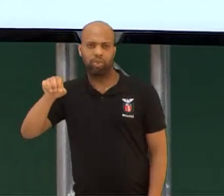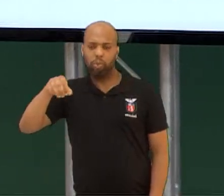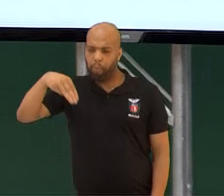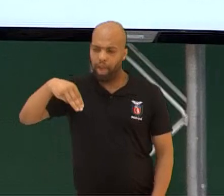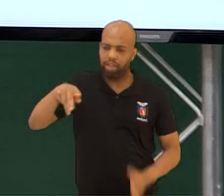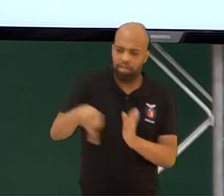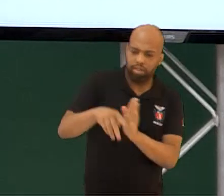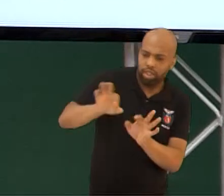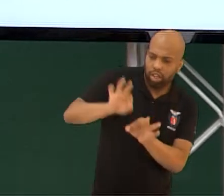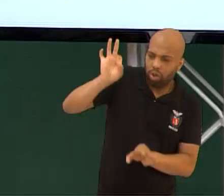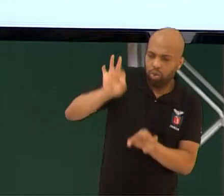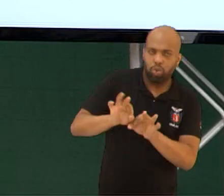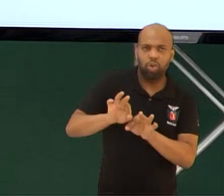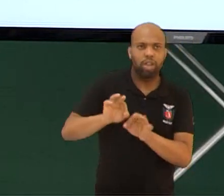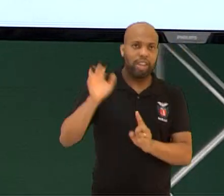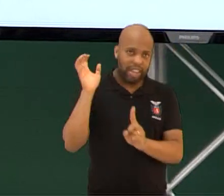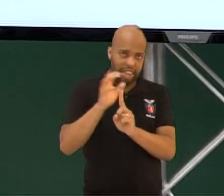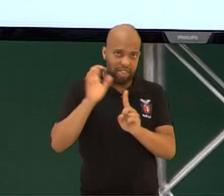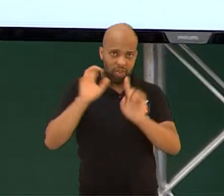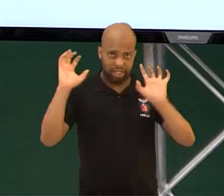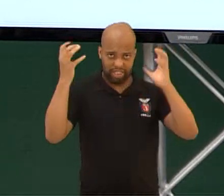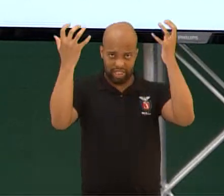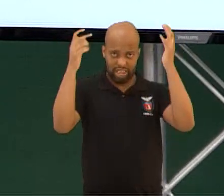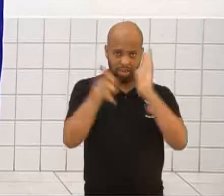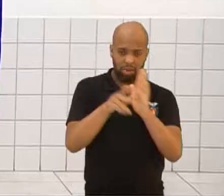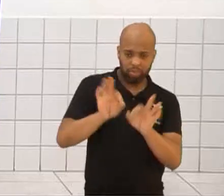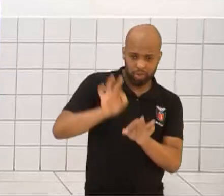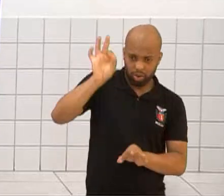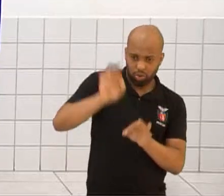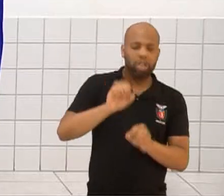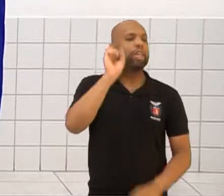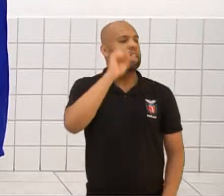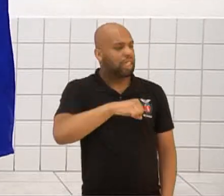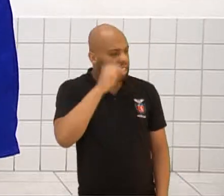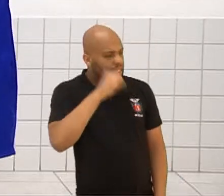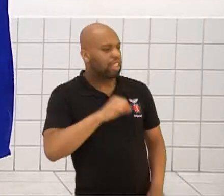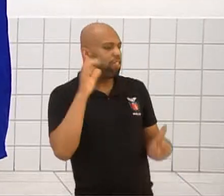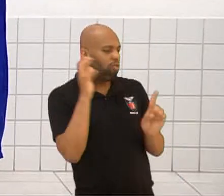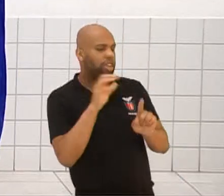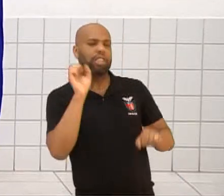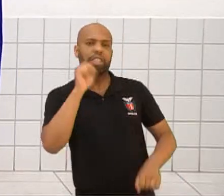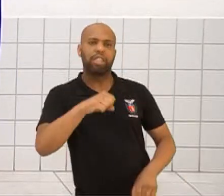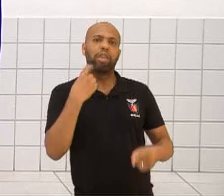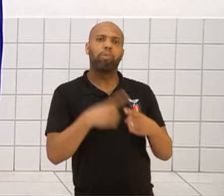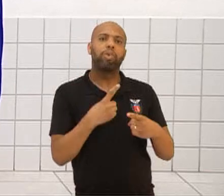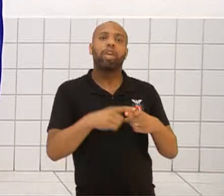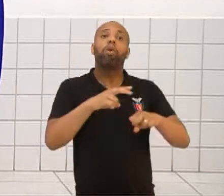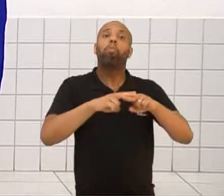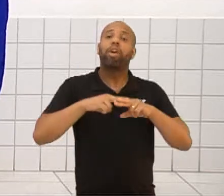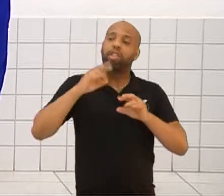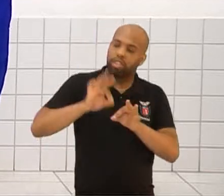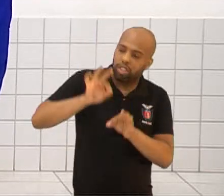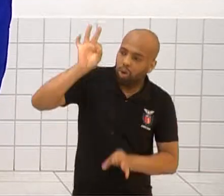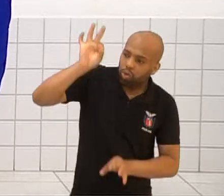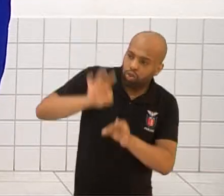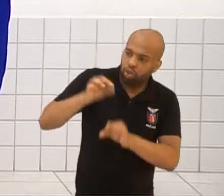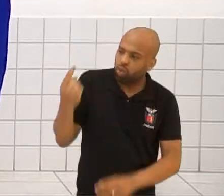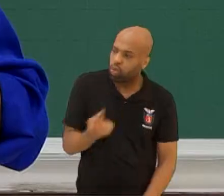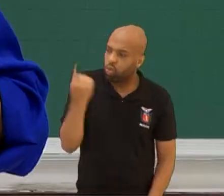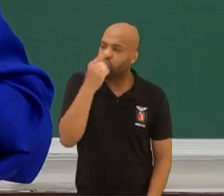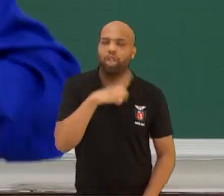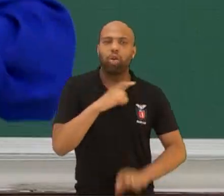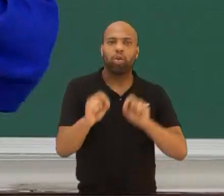E influencia a questão do clima no nosso estado, professor, a questão da altitude? Claro que influencia. Por a questão da altitude, nós vamos ter os chamados